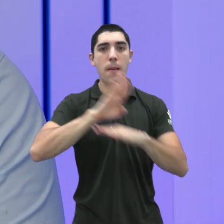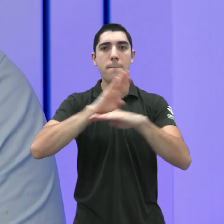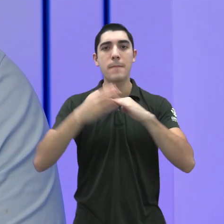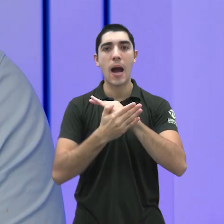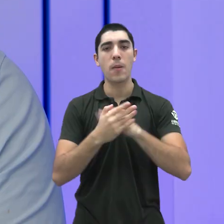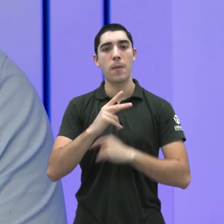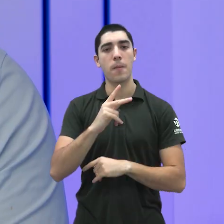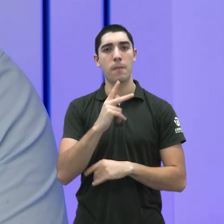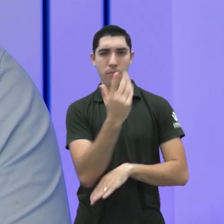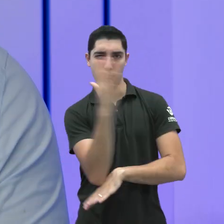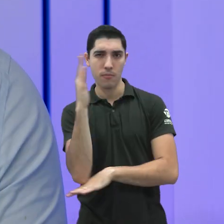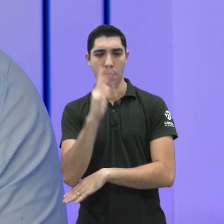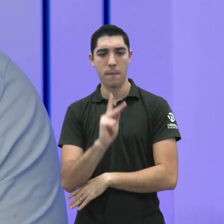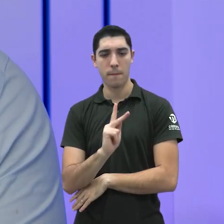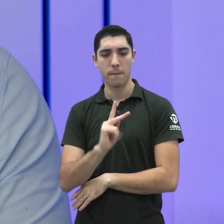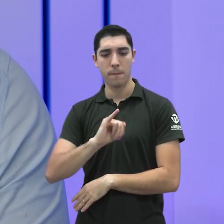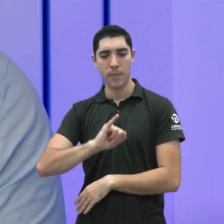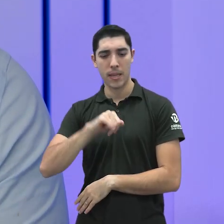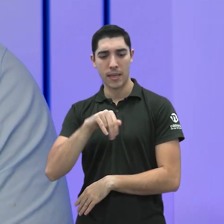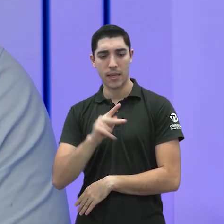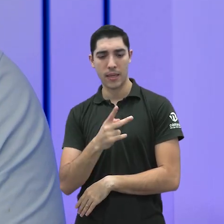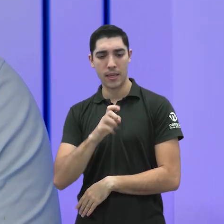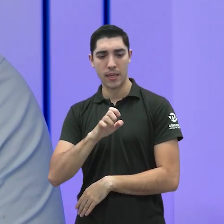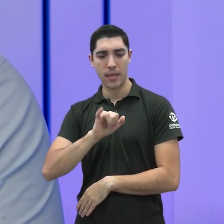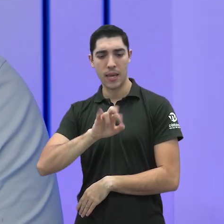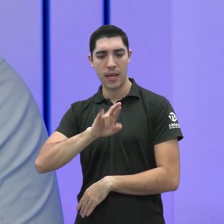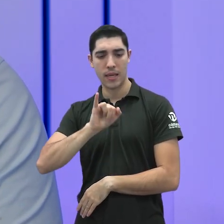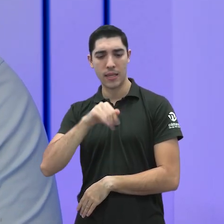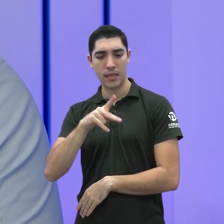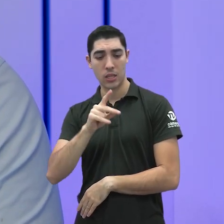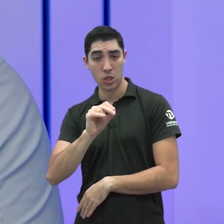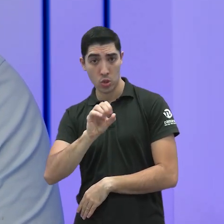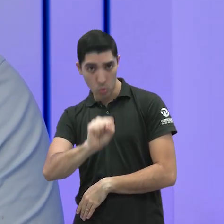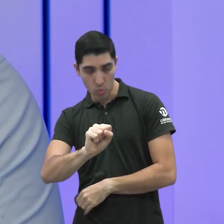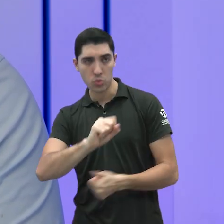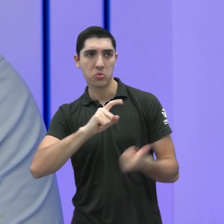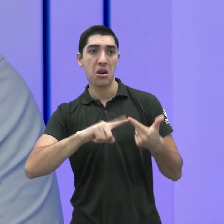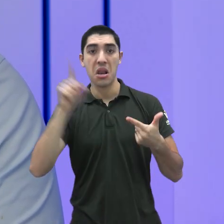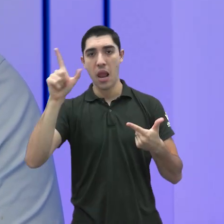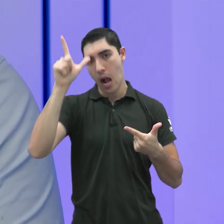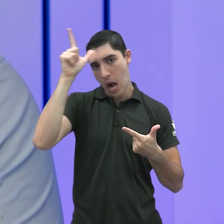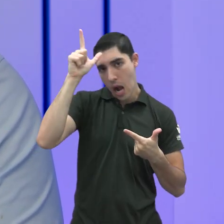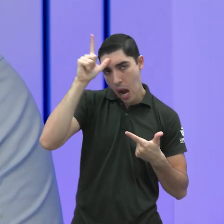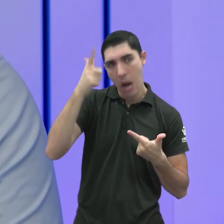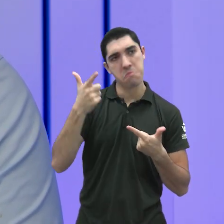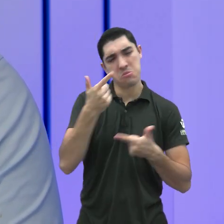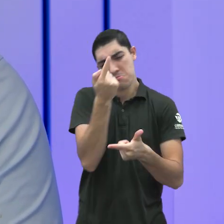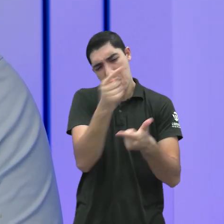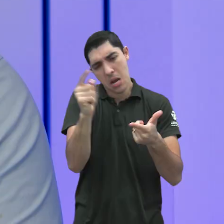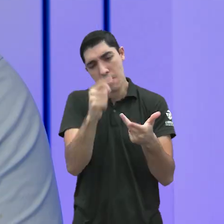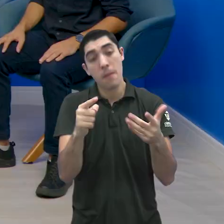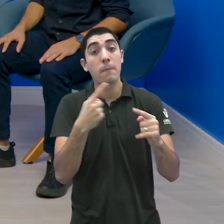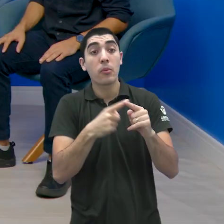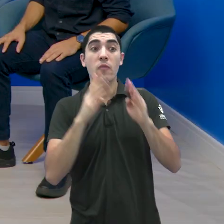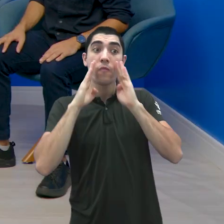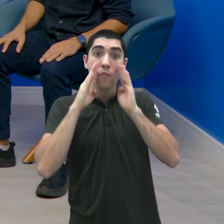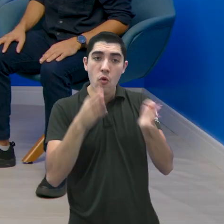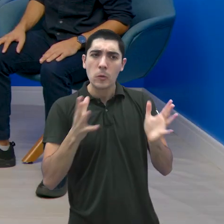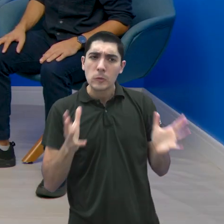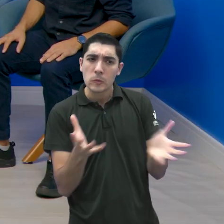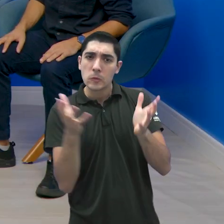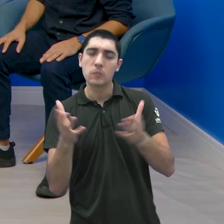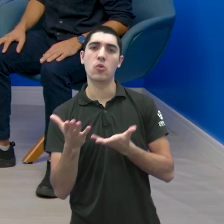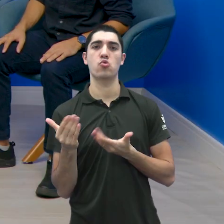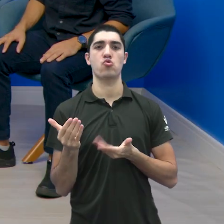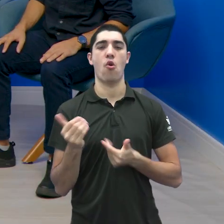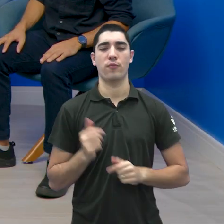está a nossa, né, a juventude lá na ponta, né? O conselho é uma forma de aumentar a área de contato aí